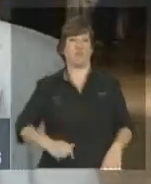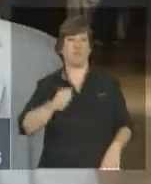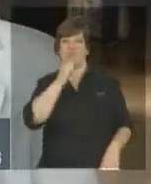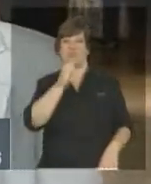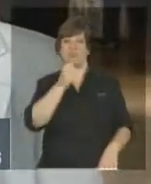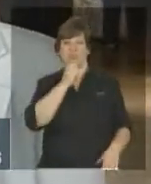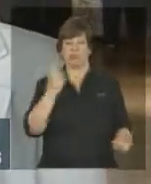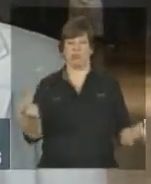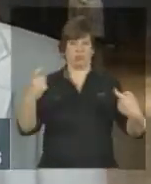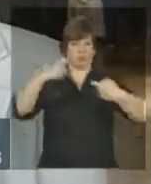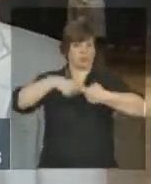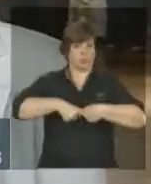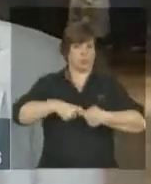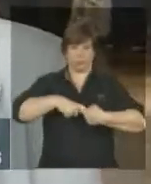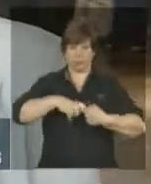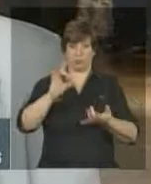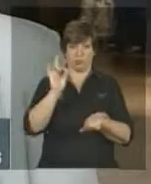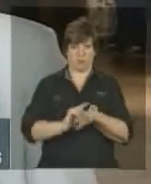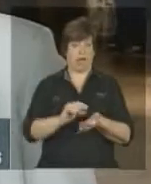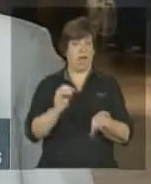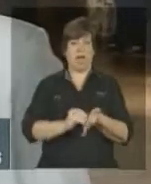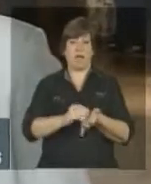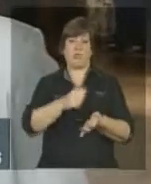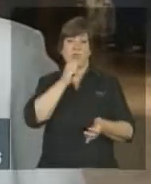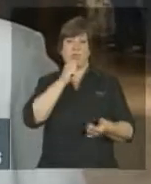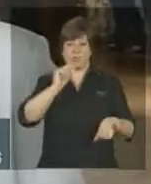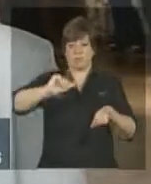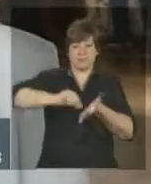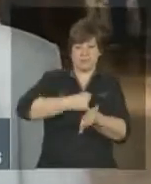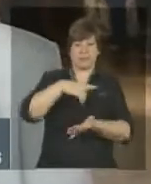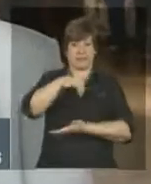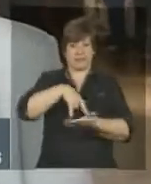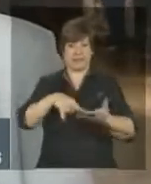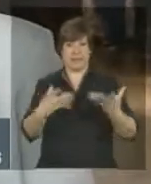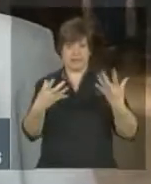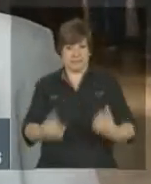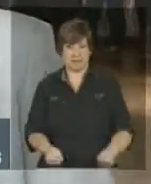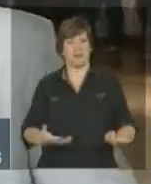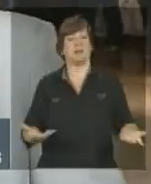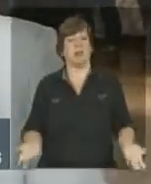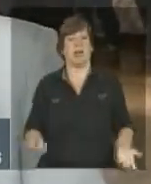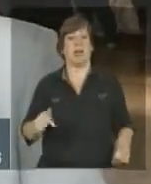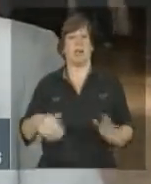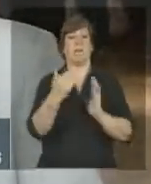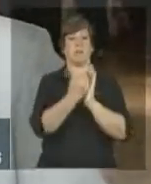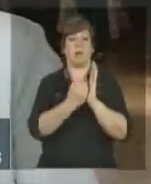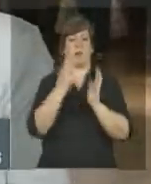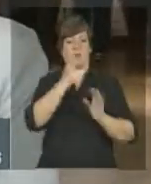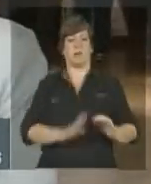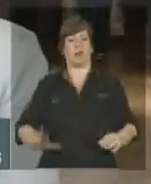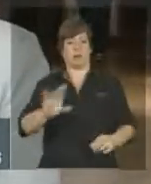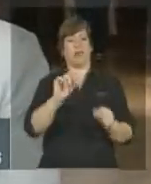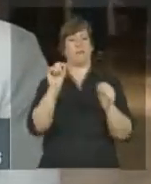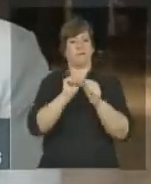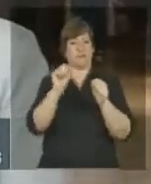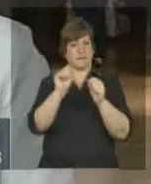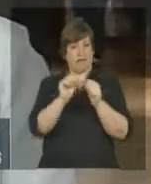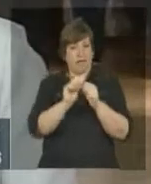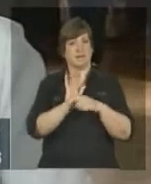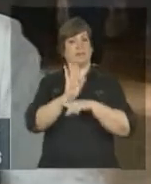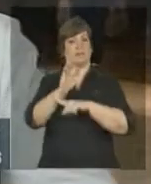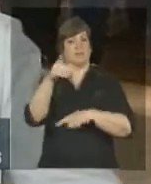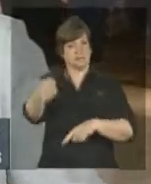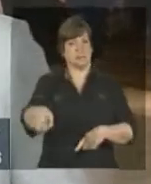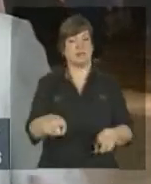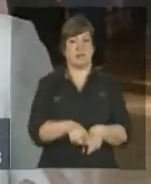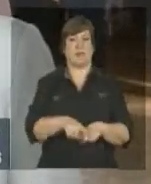são parceiros efetivos, ainda não assinaram o termo de adesão, o programa nacional faz o atendimento, de